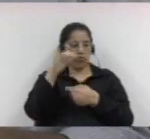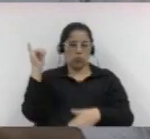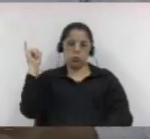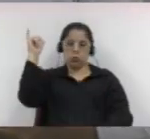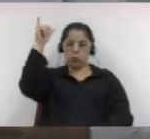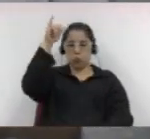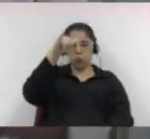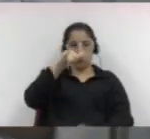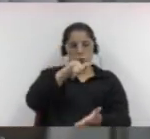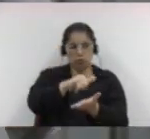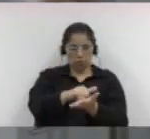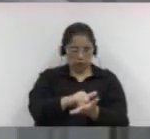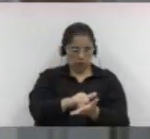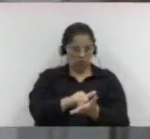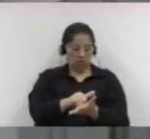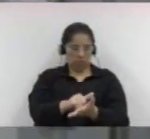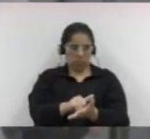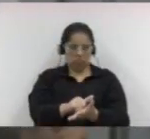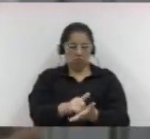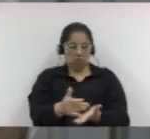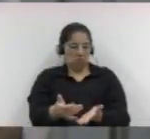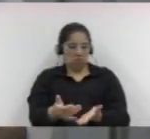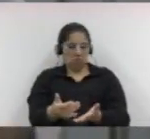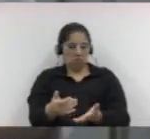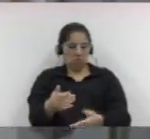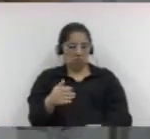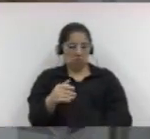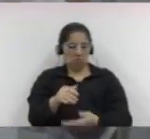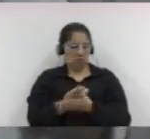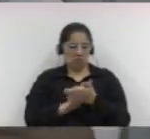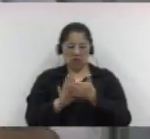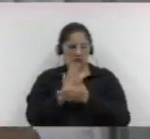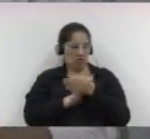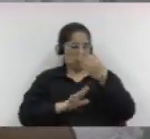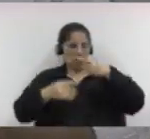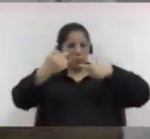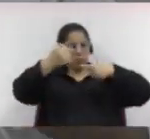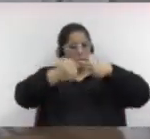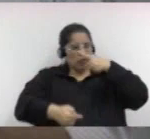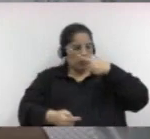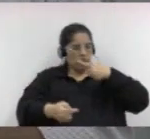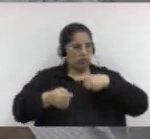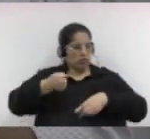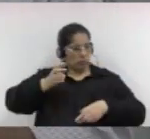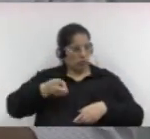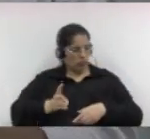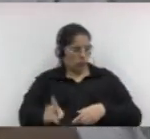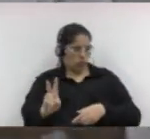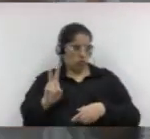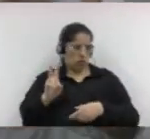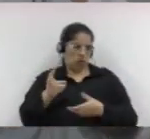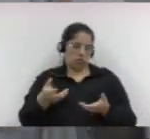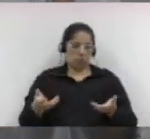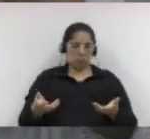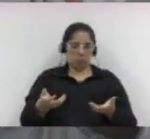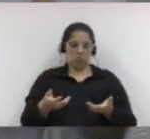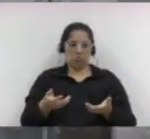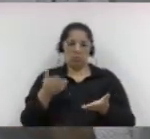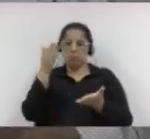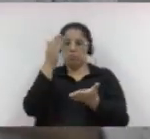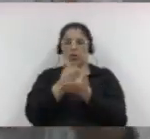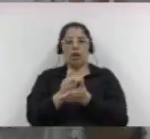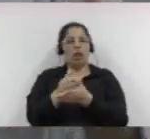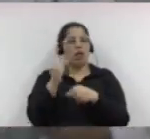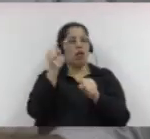nenhuma proibiu de continuar a obra, de maneira nenhuma a CPI fez qualquer fator que pudesse parar a